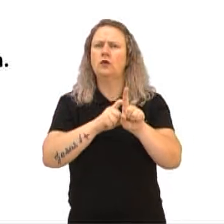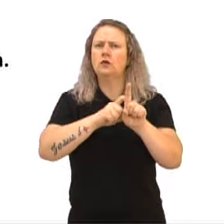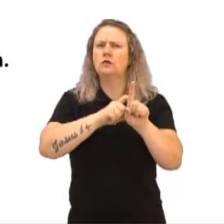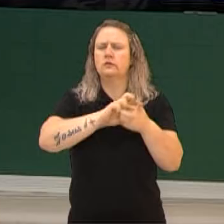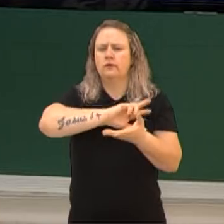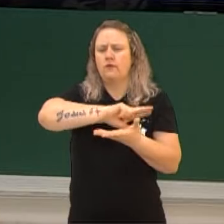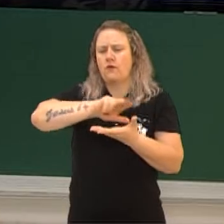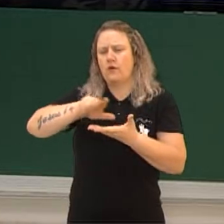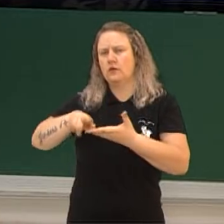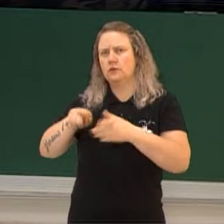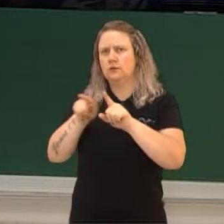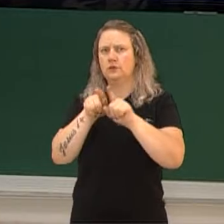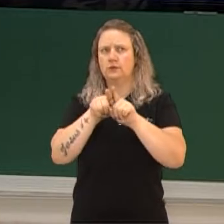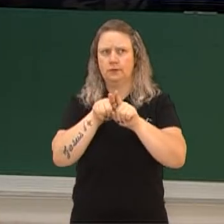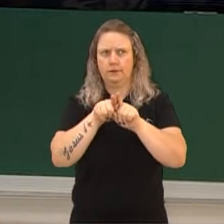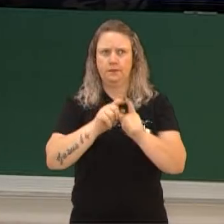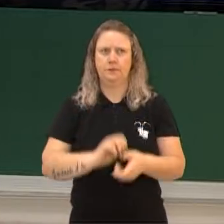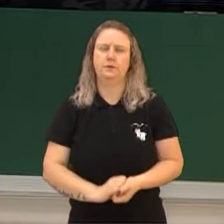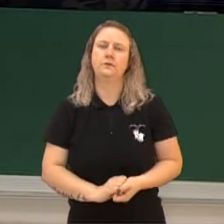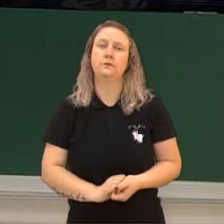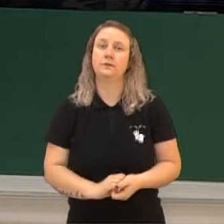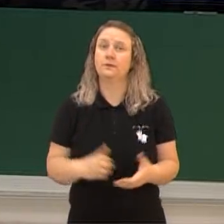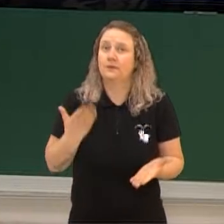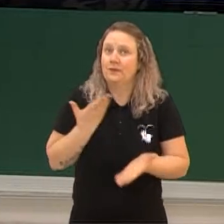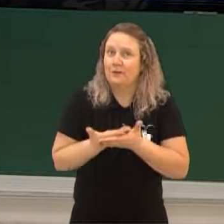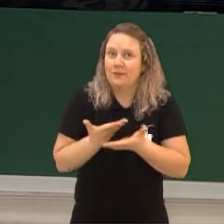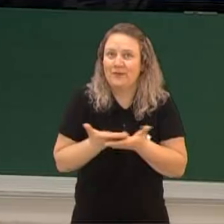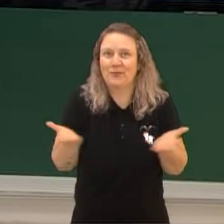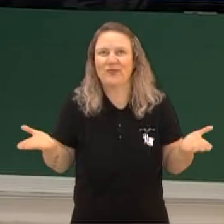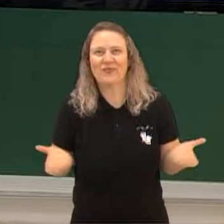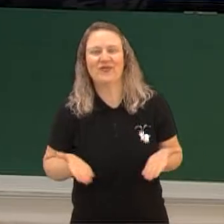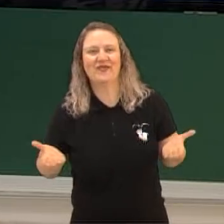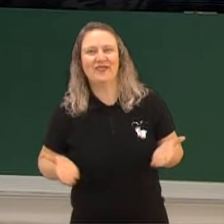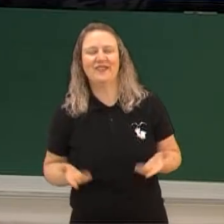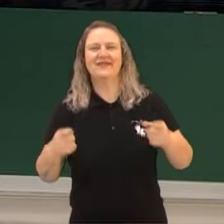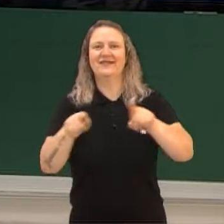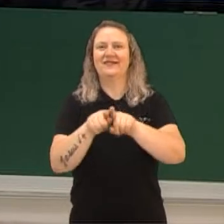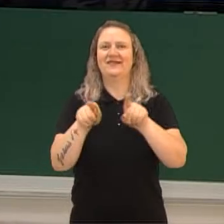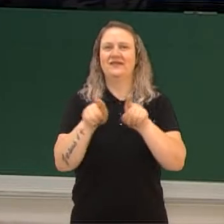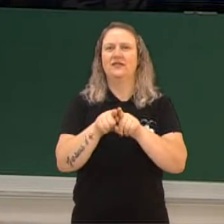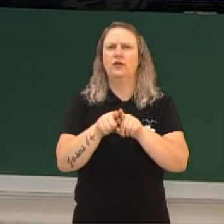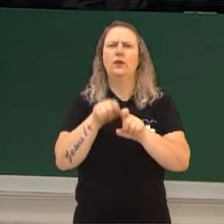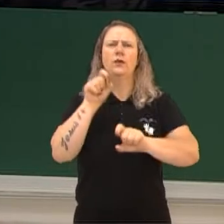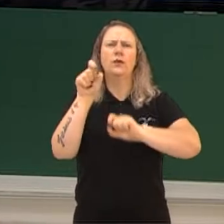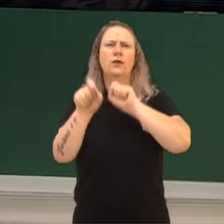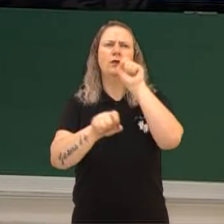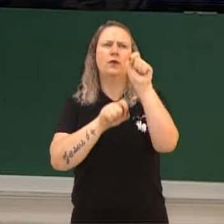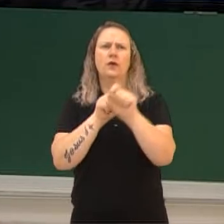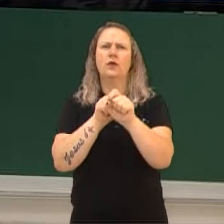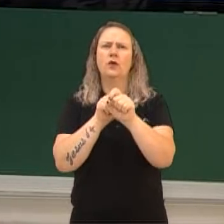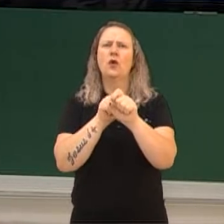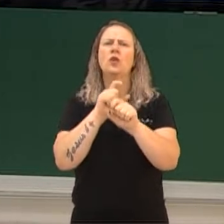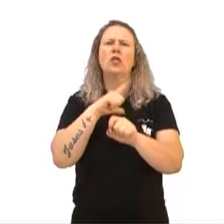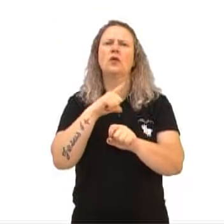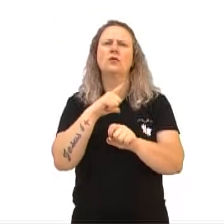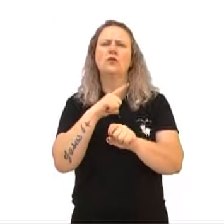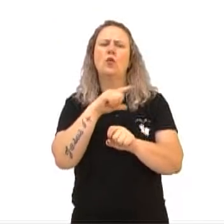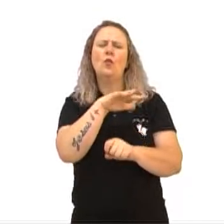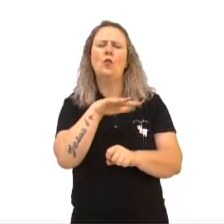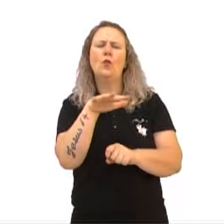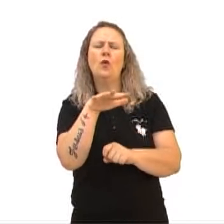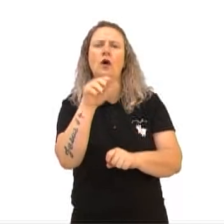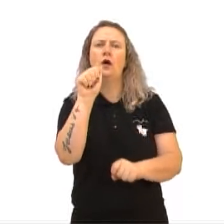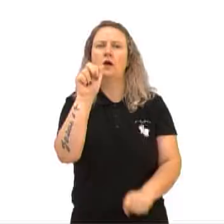também. E na aula de hoje, nós vamos ver um pouco sobre o movimento armorial. Então